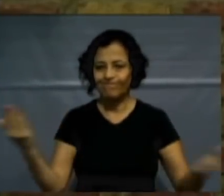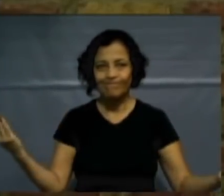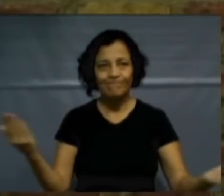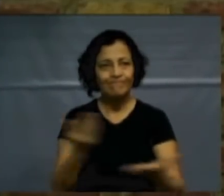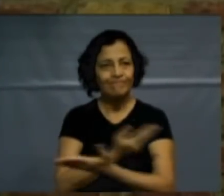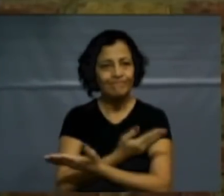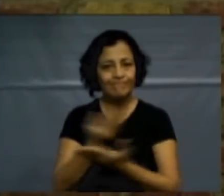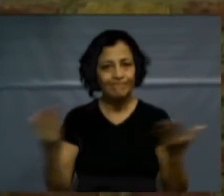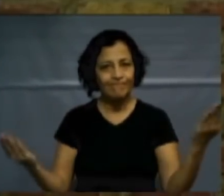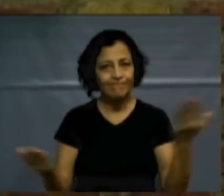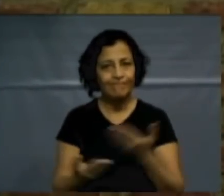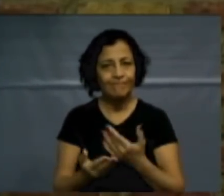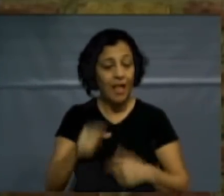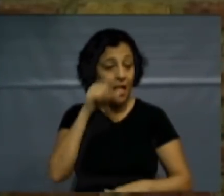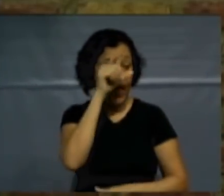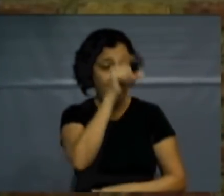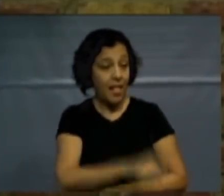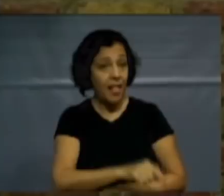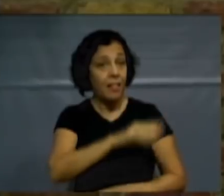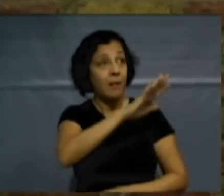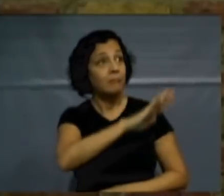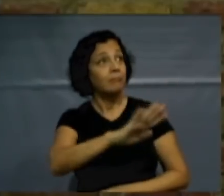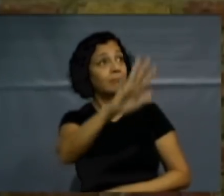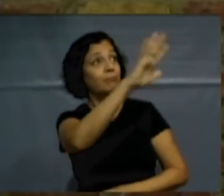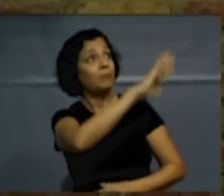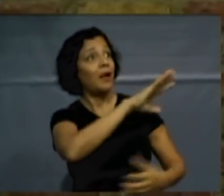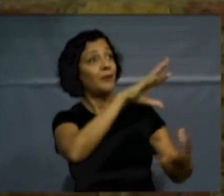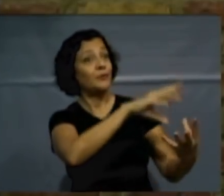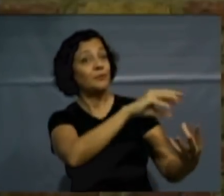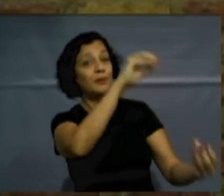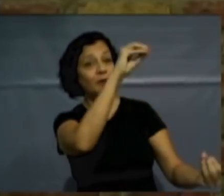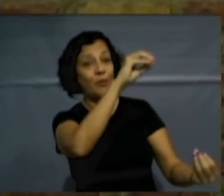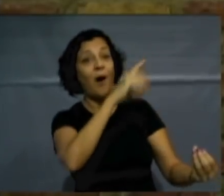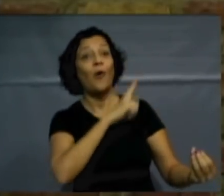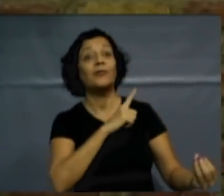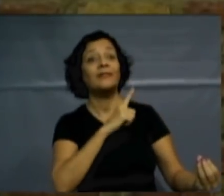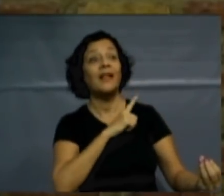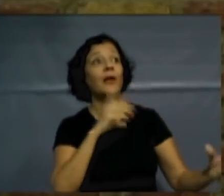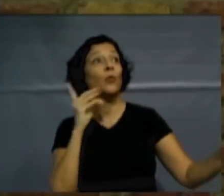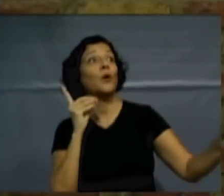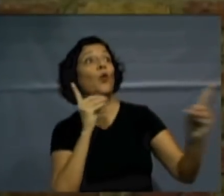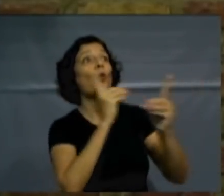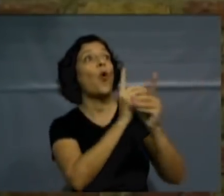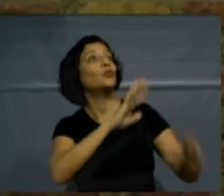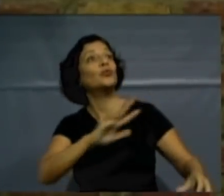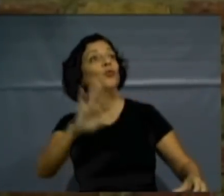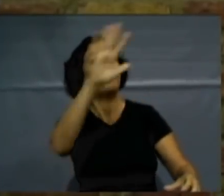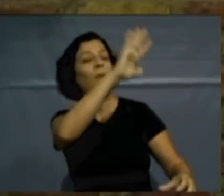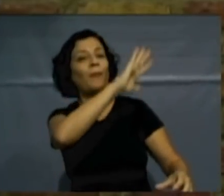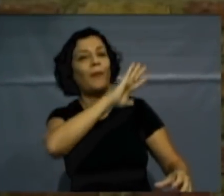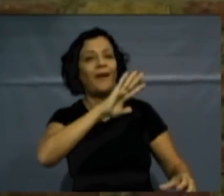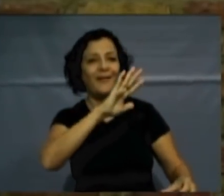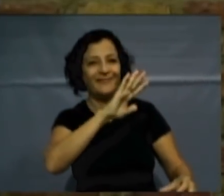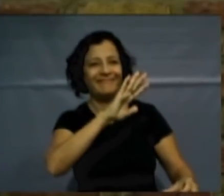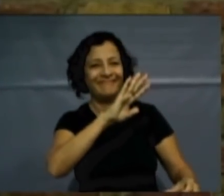daquelas encarnações de seus romances, tem um encontro com Paulo e uma redenção. Por quê? Ele escreve o livro Paulo e Estevão. Tinha que ter uma intimidade muito grande com